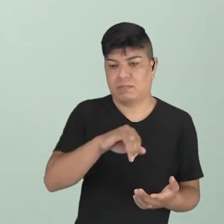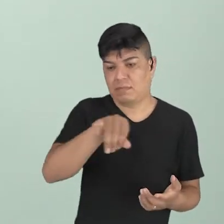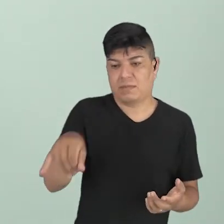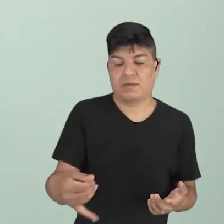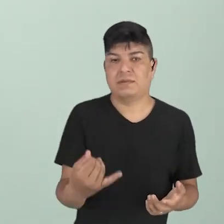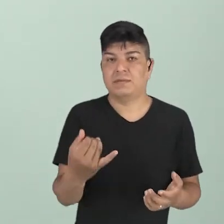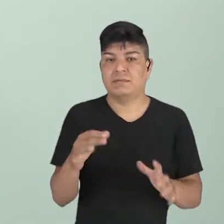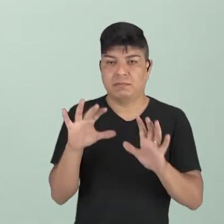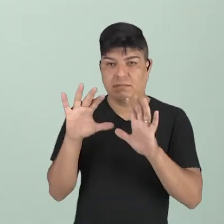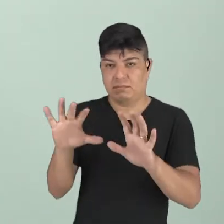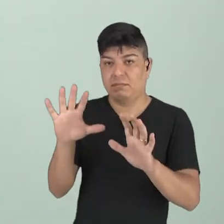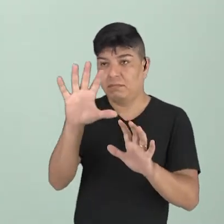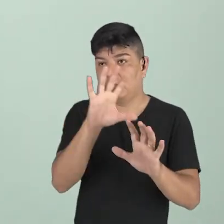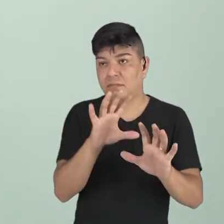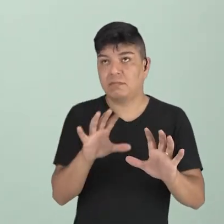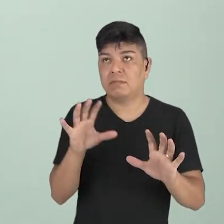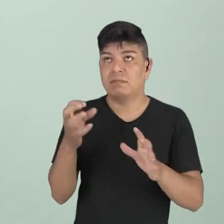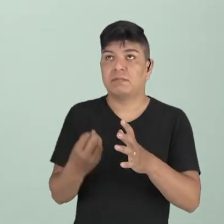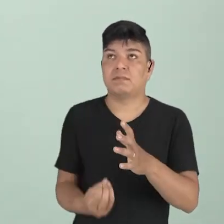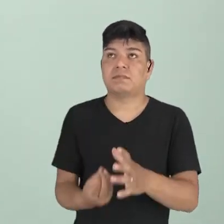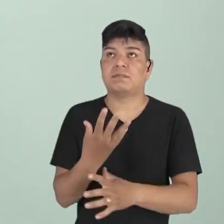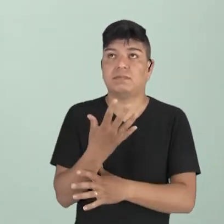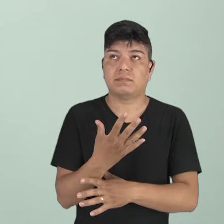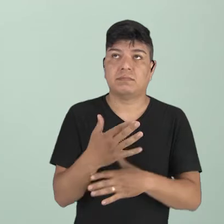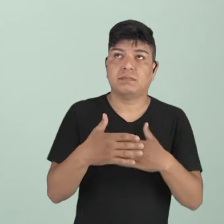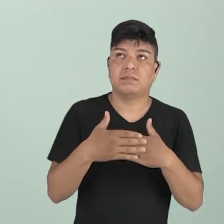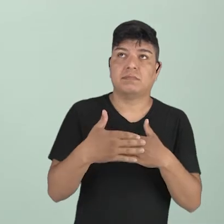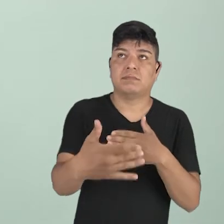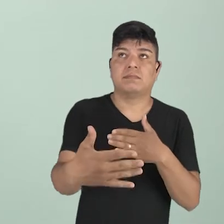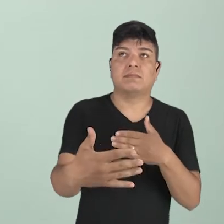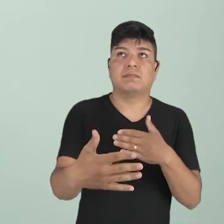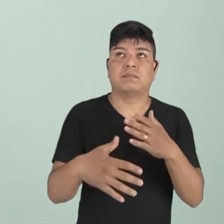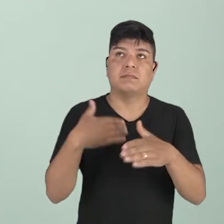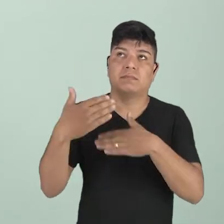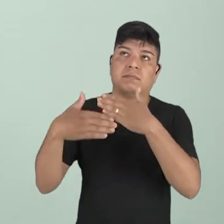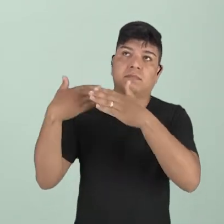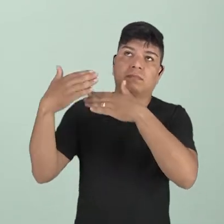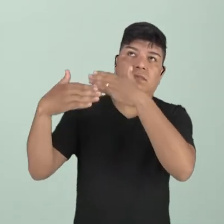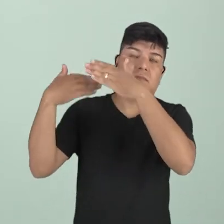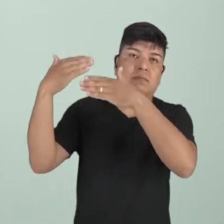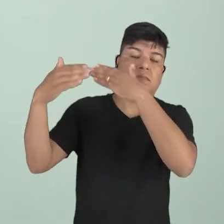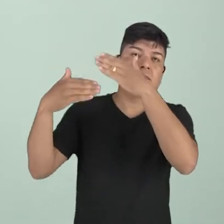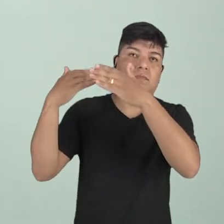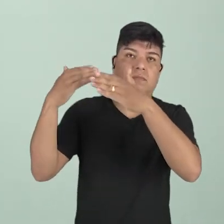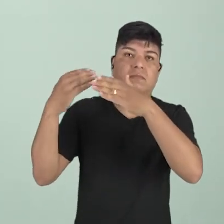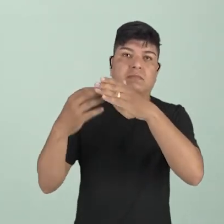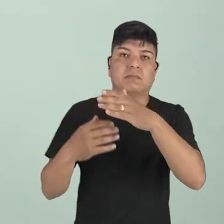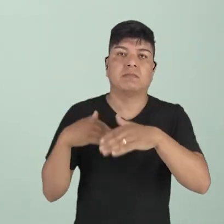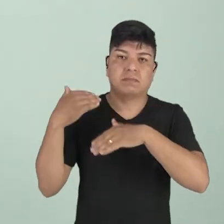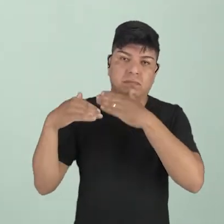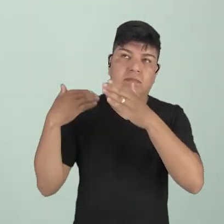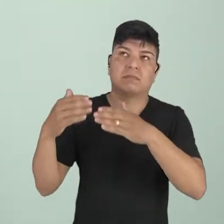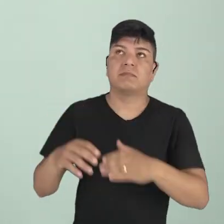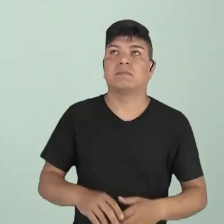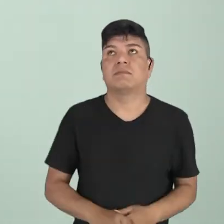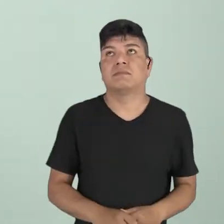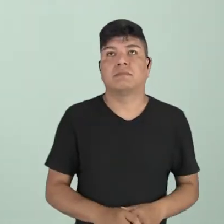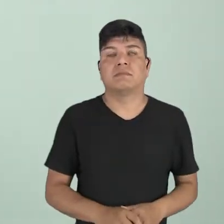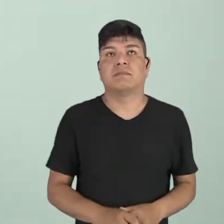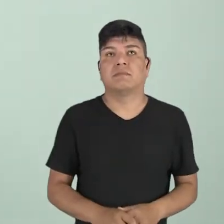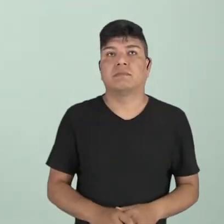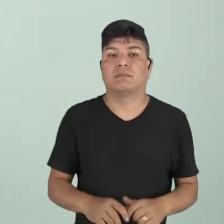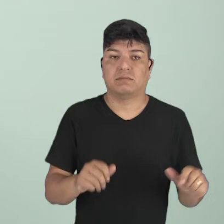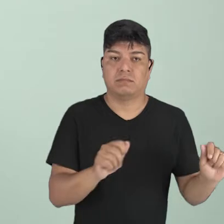condições favoráveis, né, ali, e surgiram e dali foram se desenvolvendo, foram evoluindo. Aí na telinha para